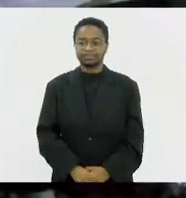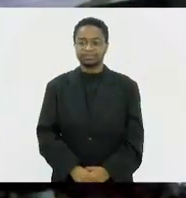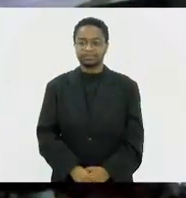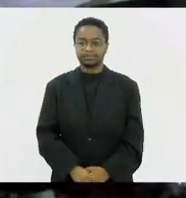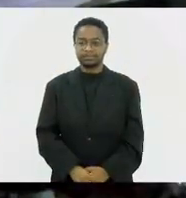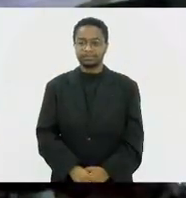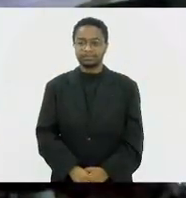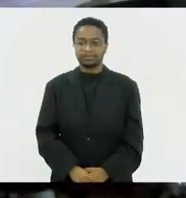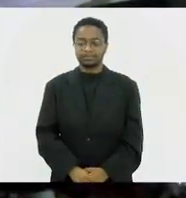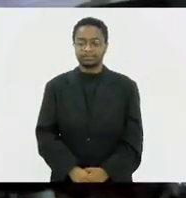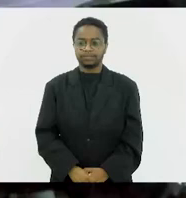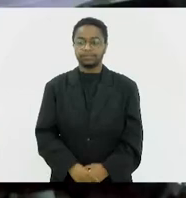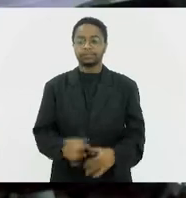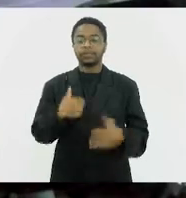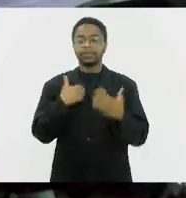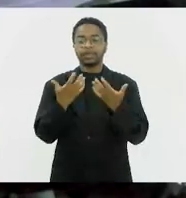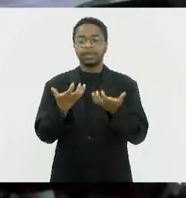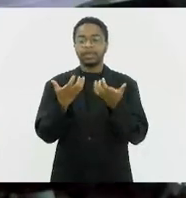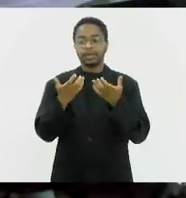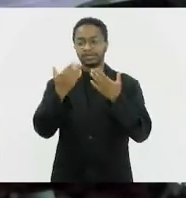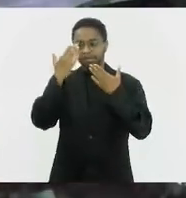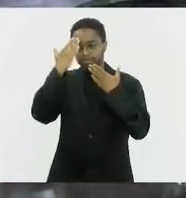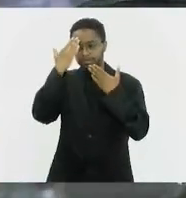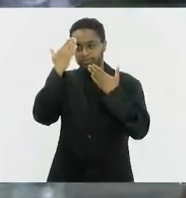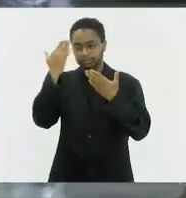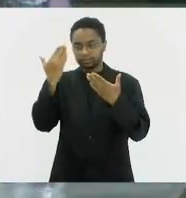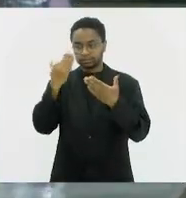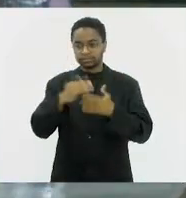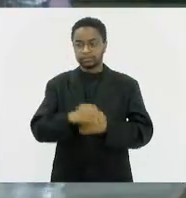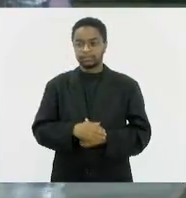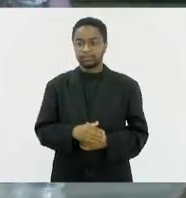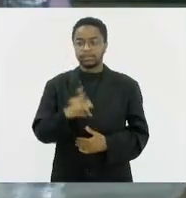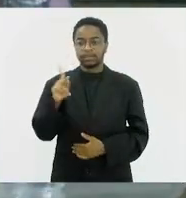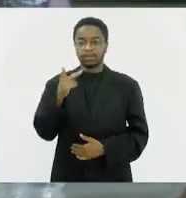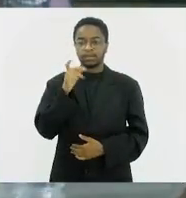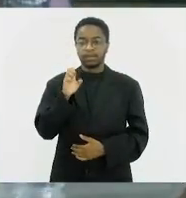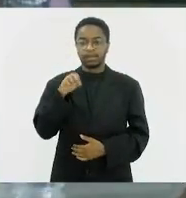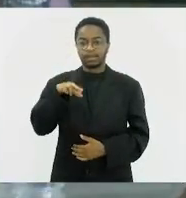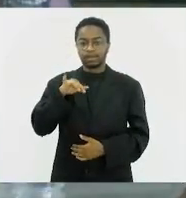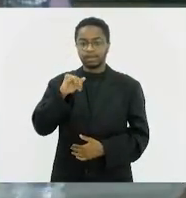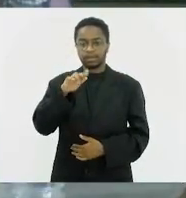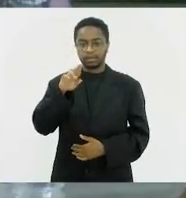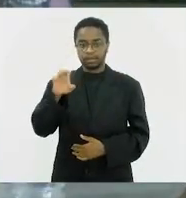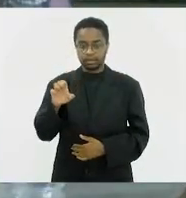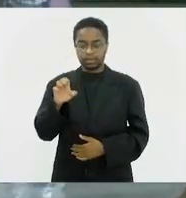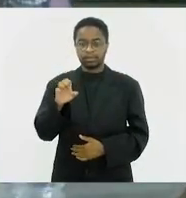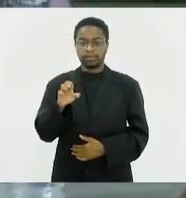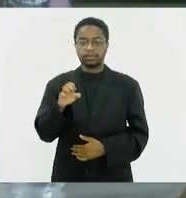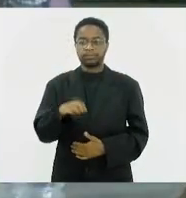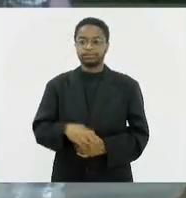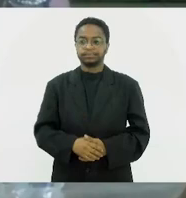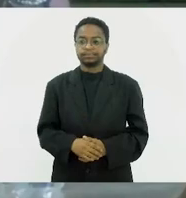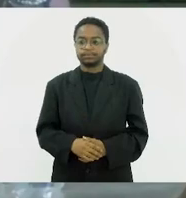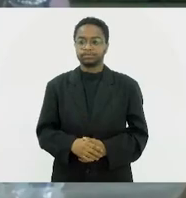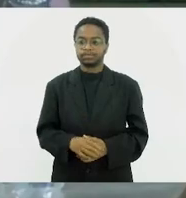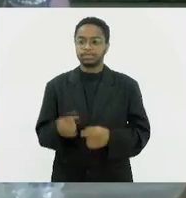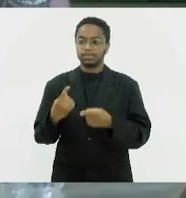Queria agradecer aqui o Henrique da Solares, né, do Estúdio Solares, por estar